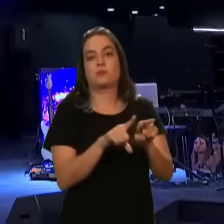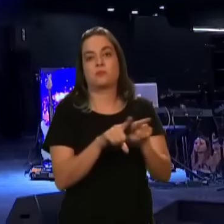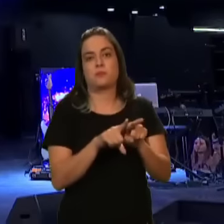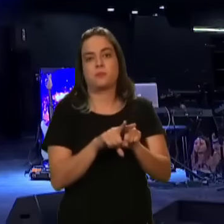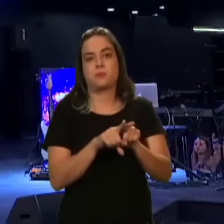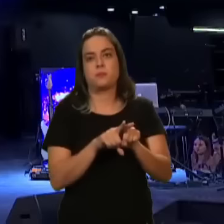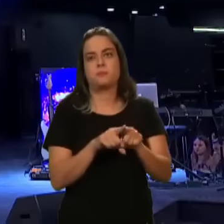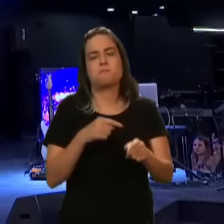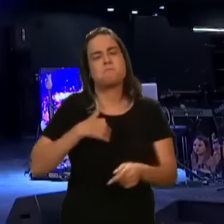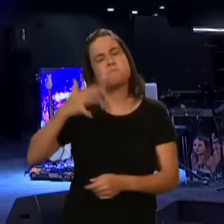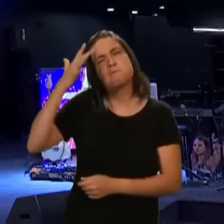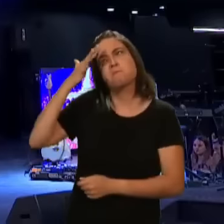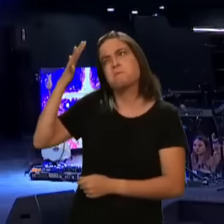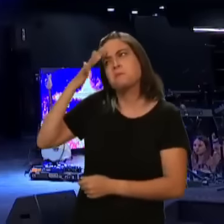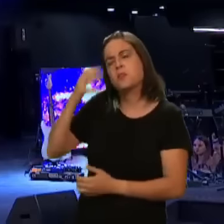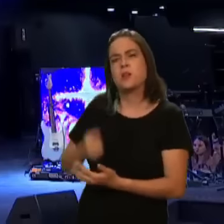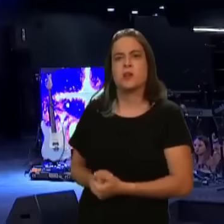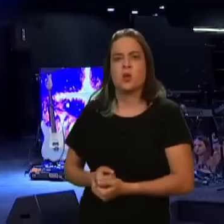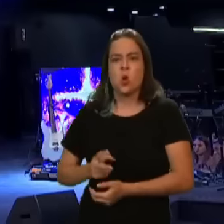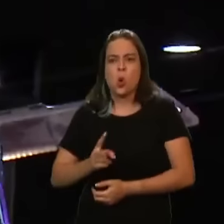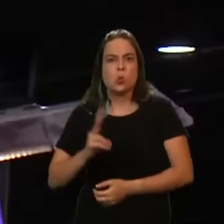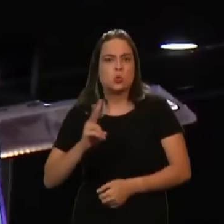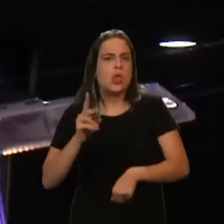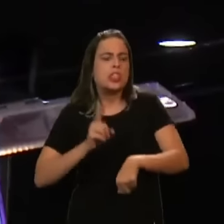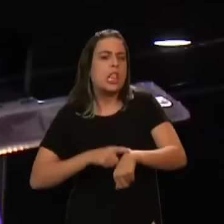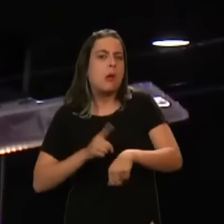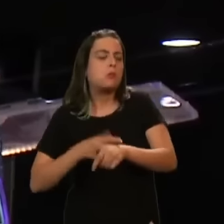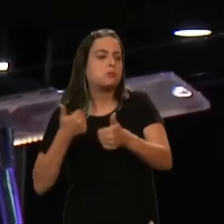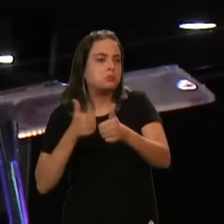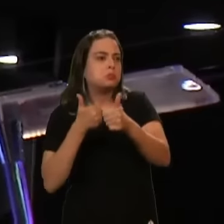Eu fico imaginando, por quanto tempo eles seguiram Jesus?